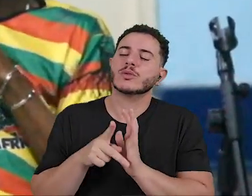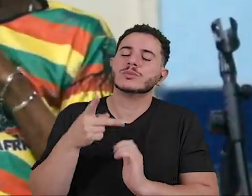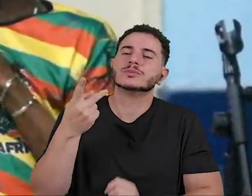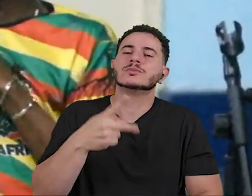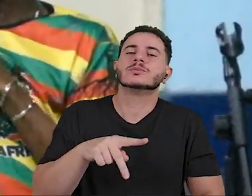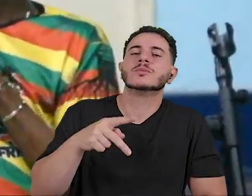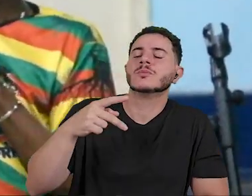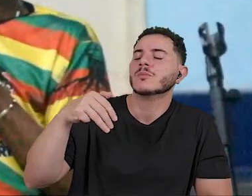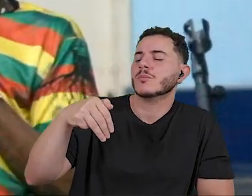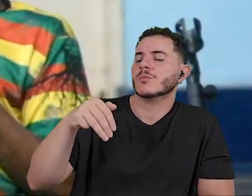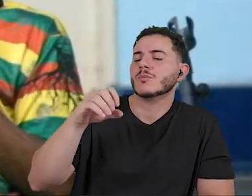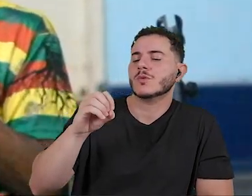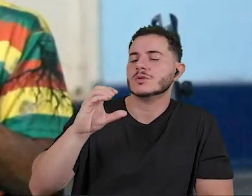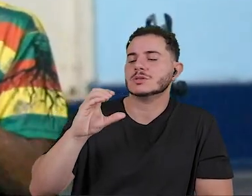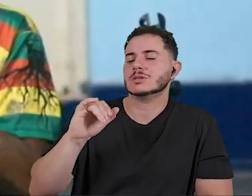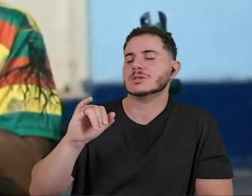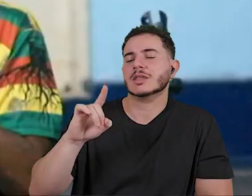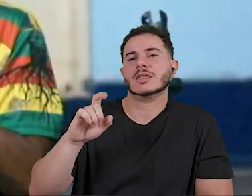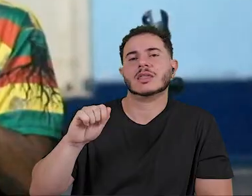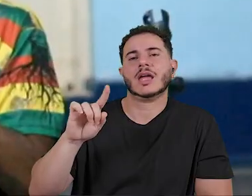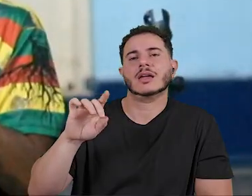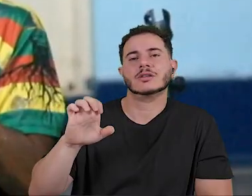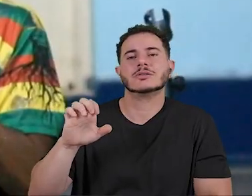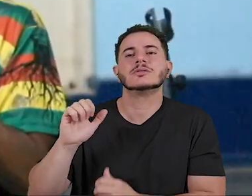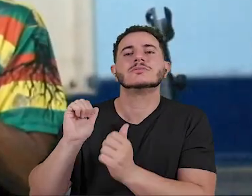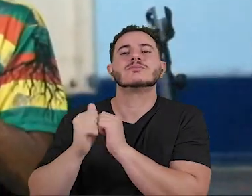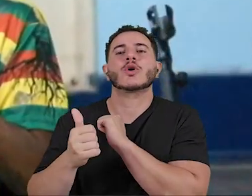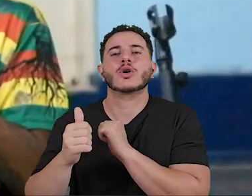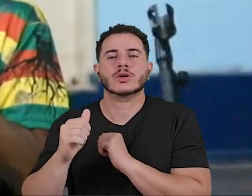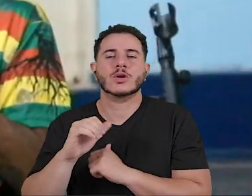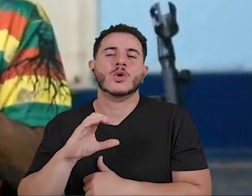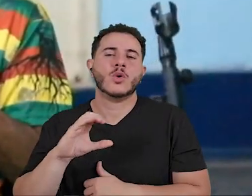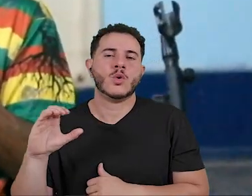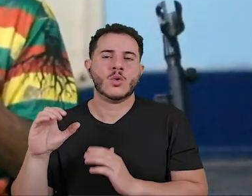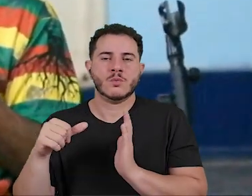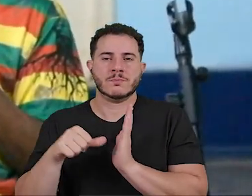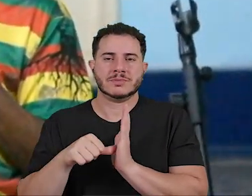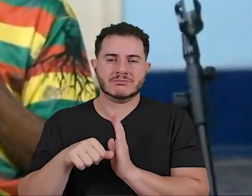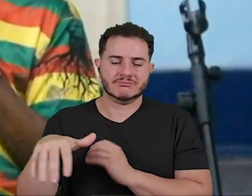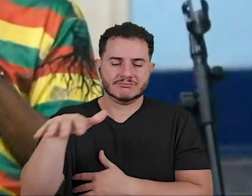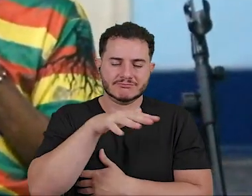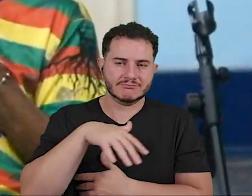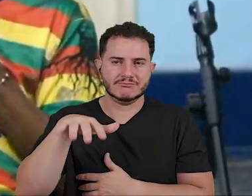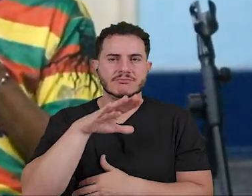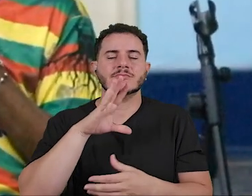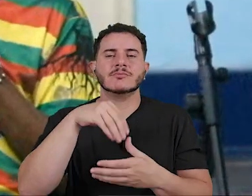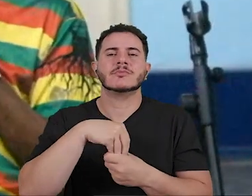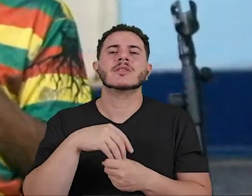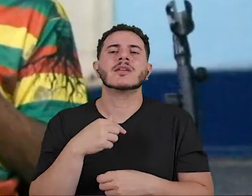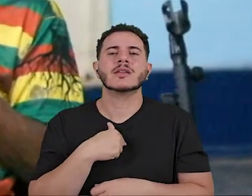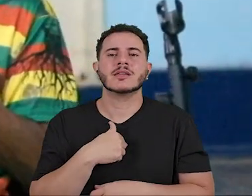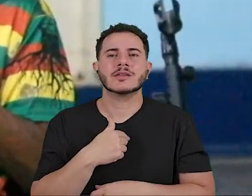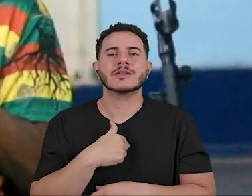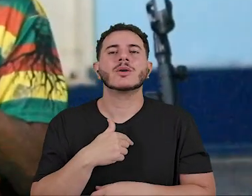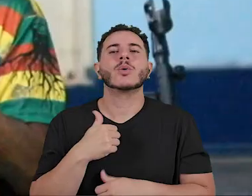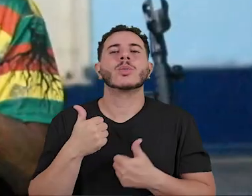Onde eu fazia parte da torcida, o nome que tinha lá, não era organizada não,